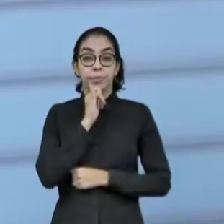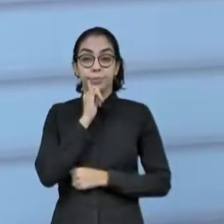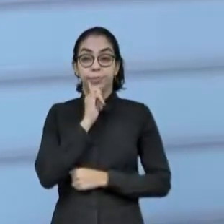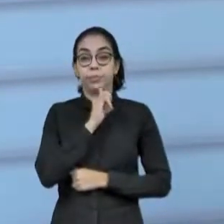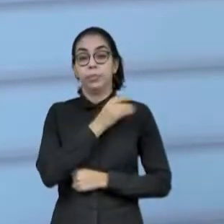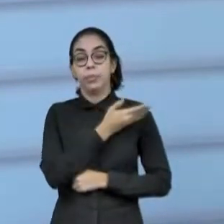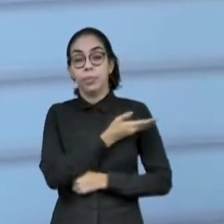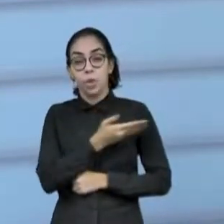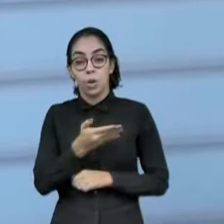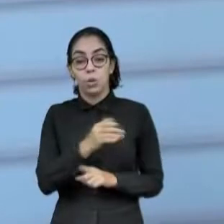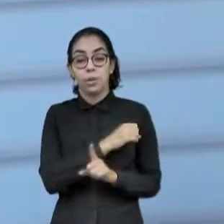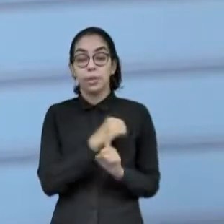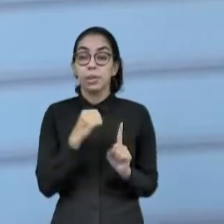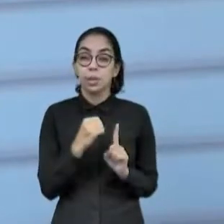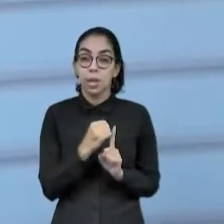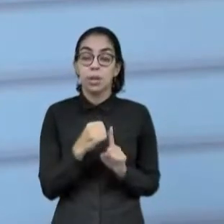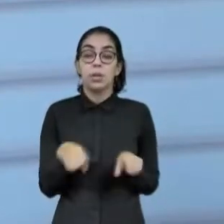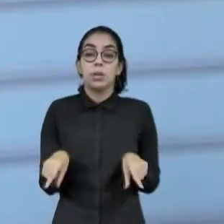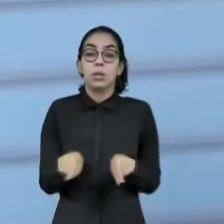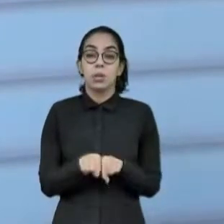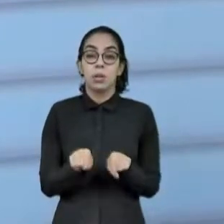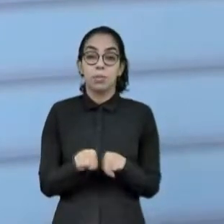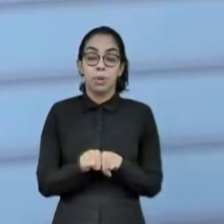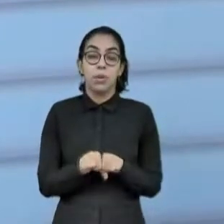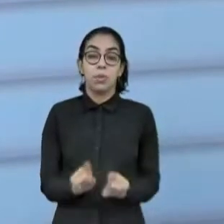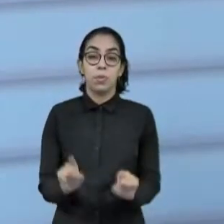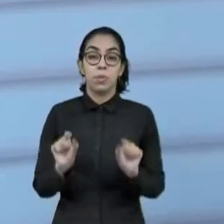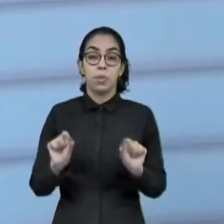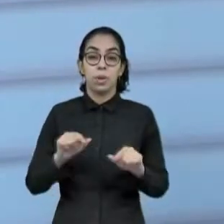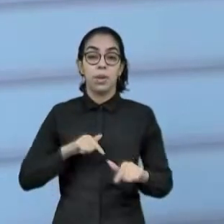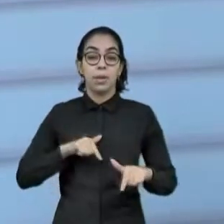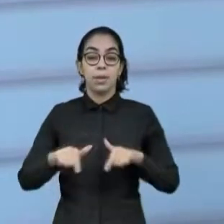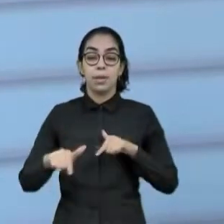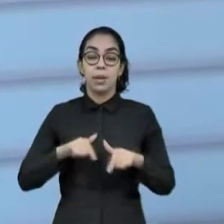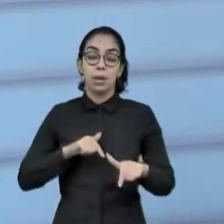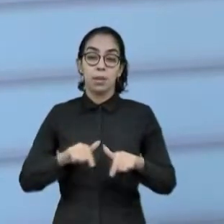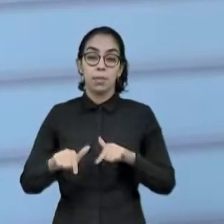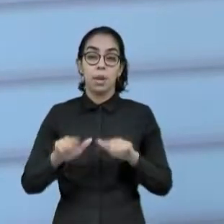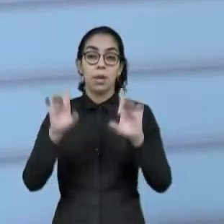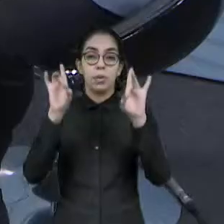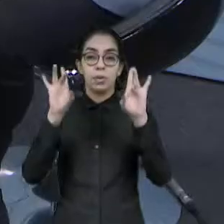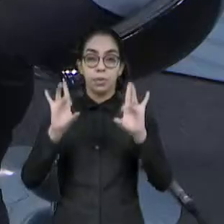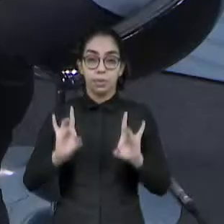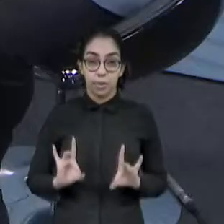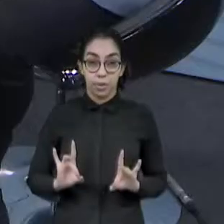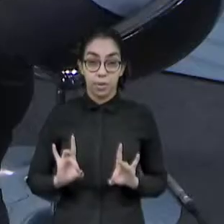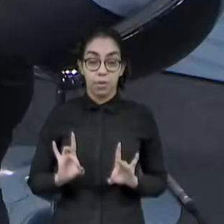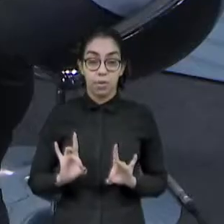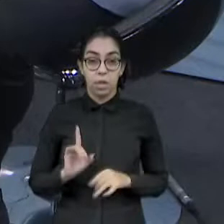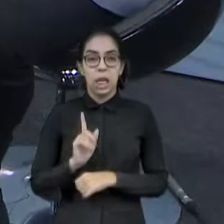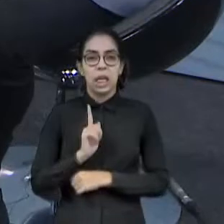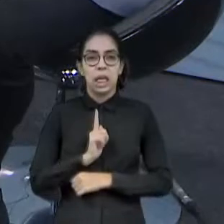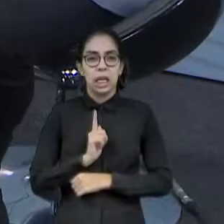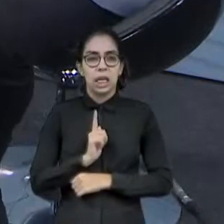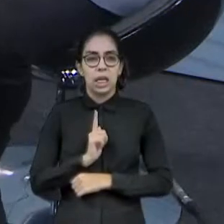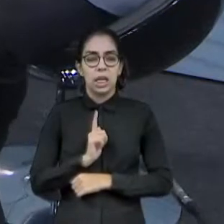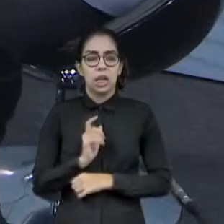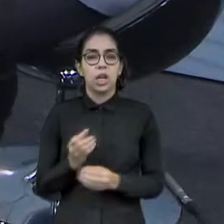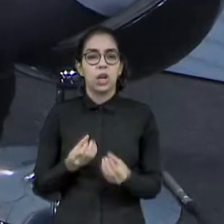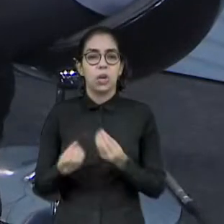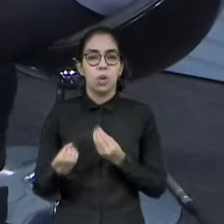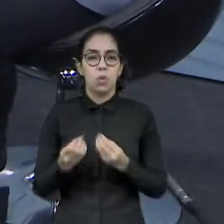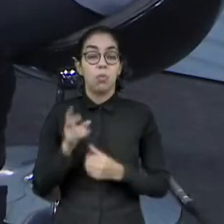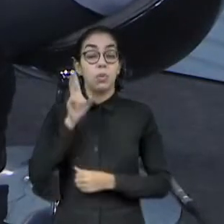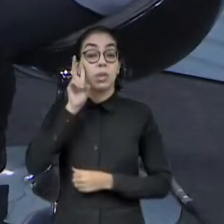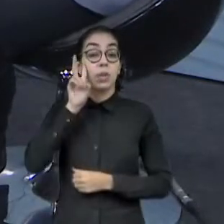funciona também como um trabalho de especialista. Vocês trabalham de segunda a sexta, tem plantões e... A gente trabalha de